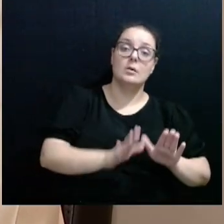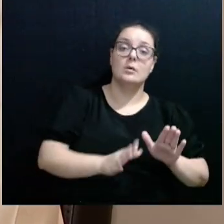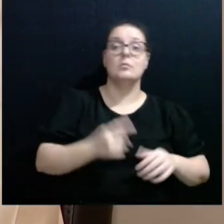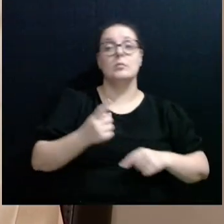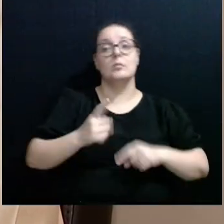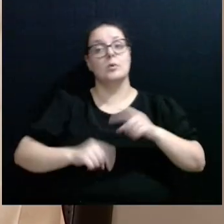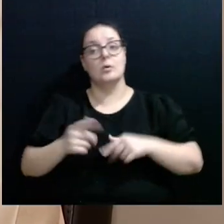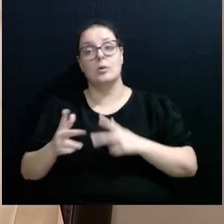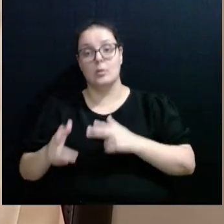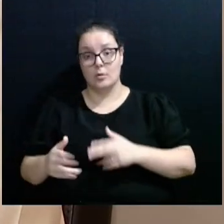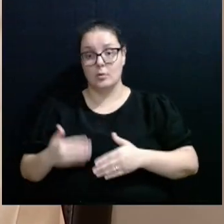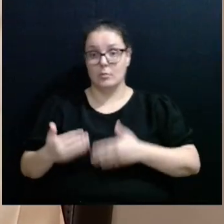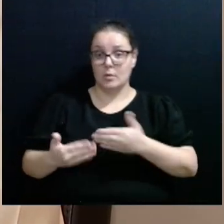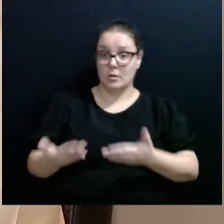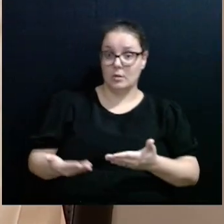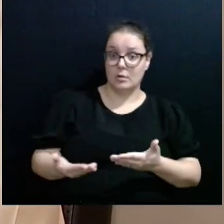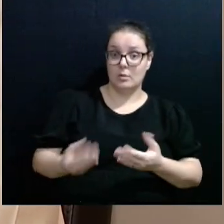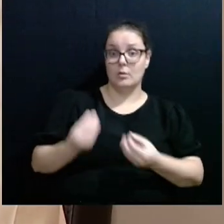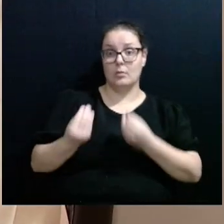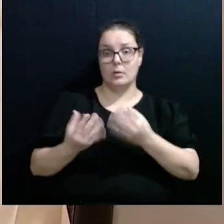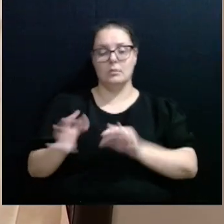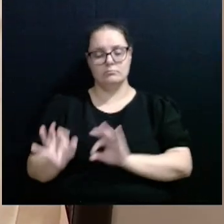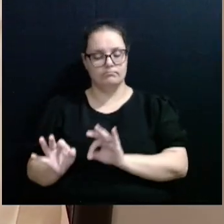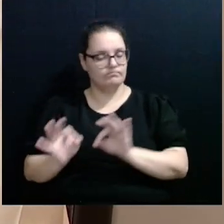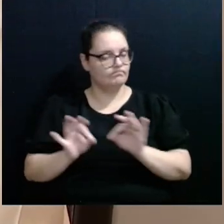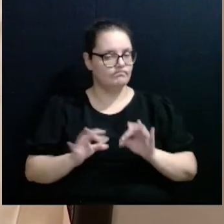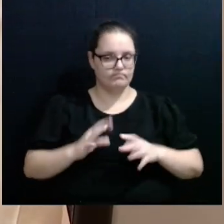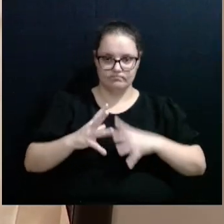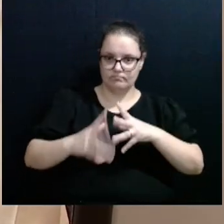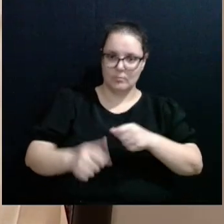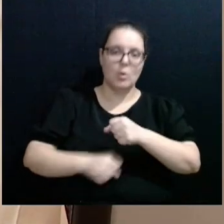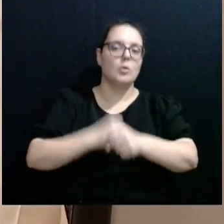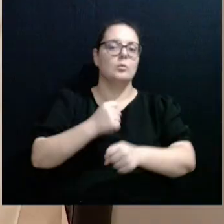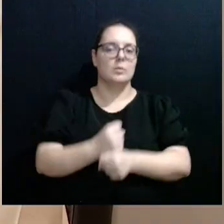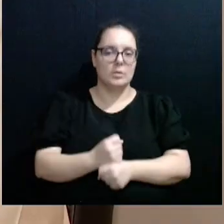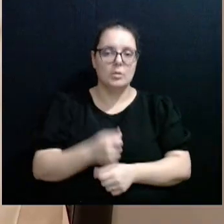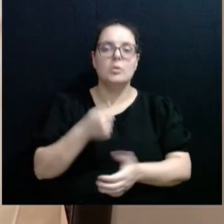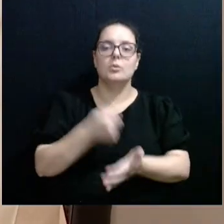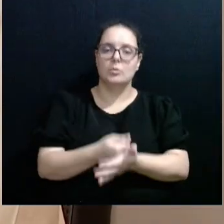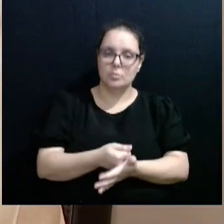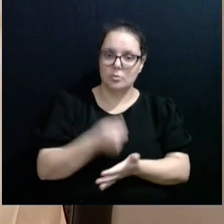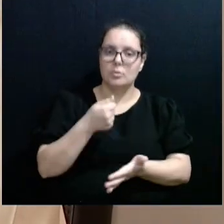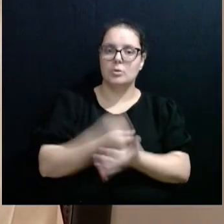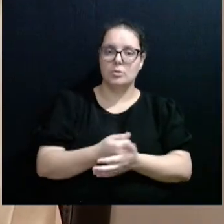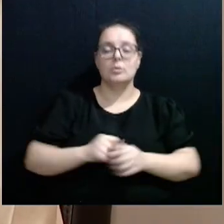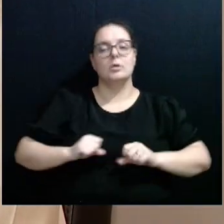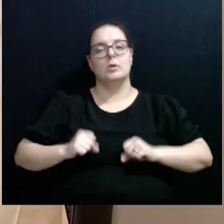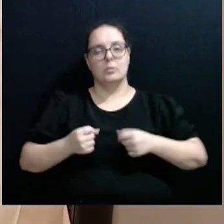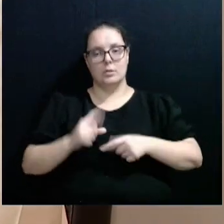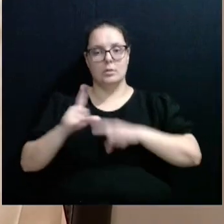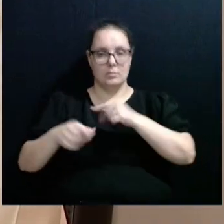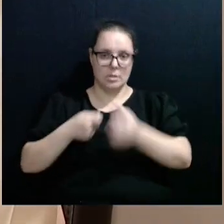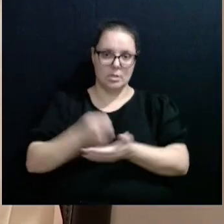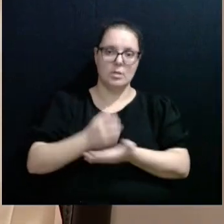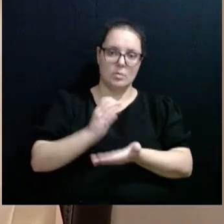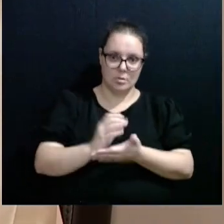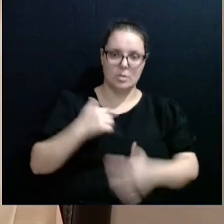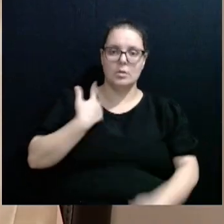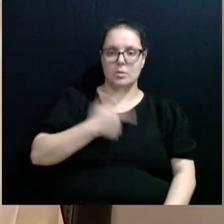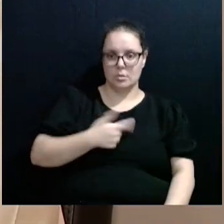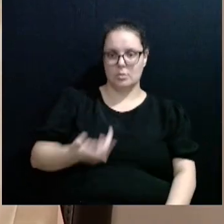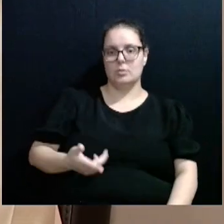processo. A gente vai ter que fiscalizar durante o ano todinho, cobrando o empenho dessas emendas na destinação que nós colocamos